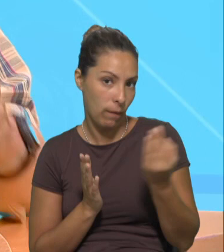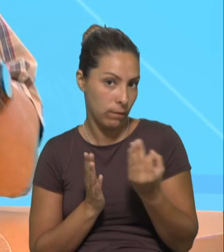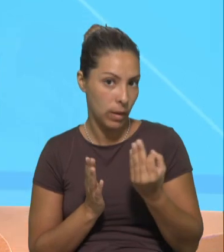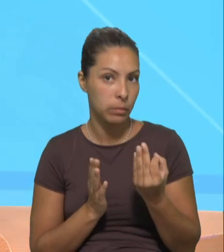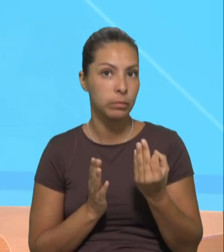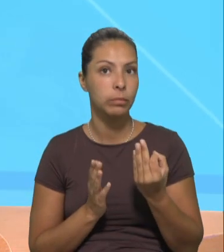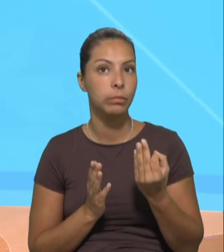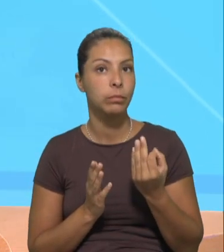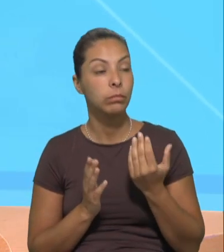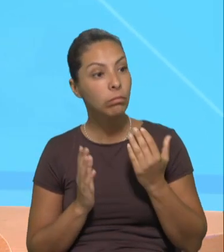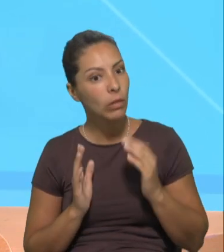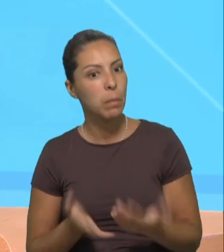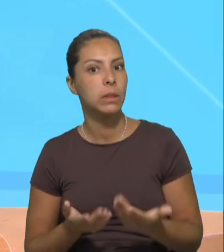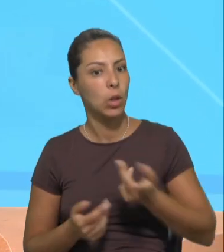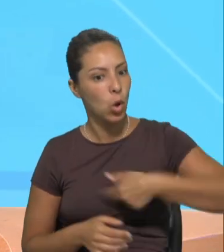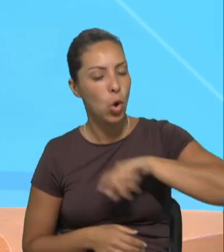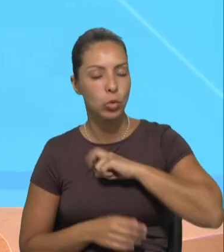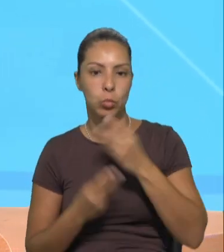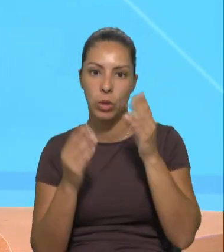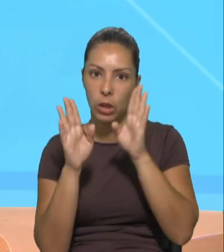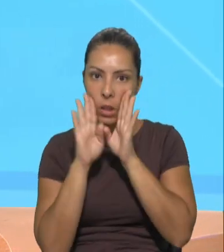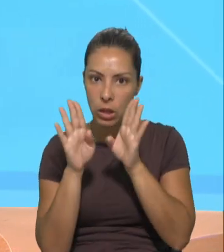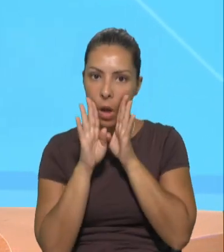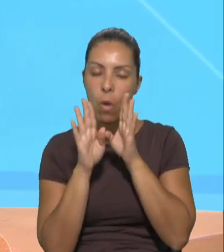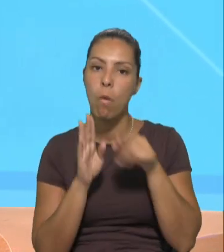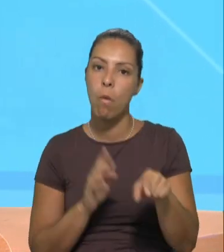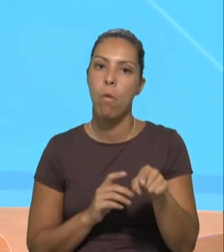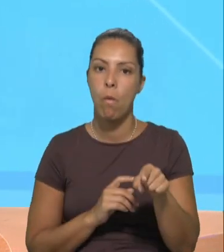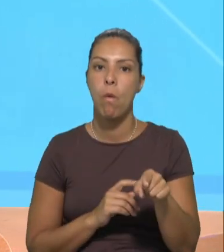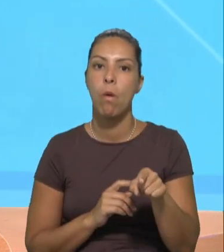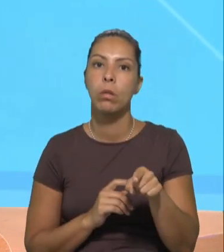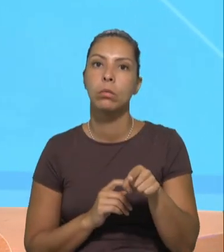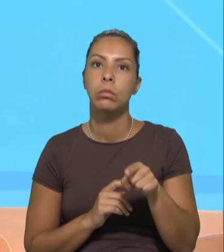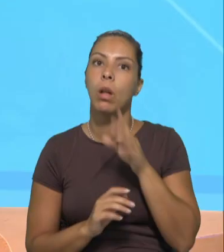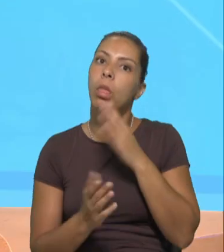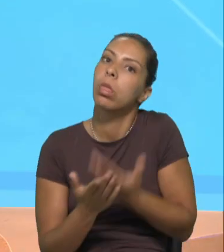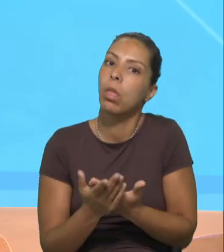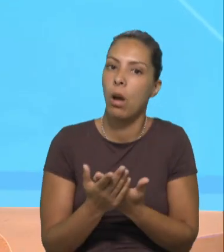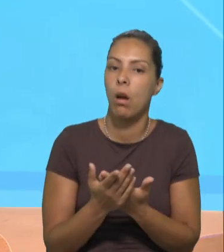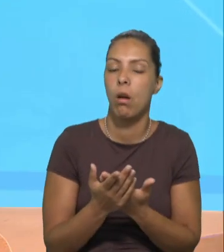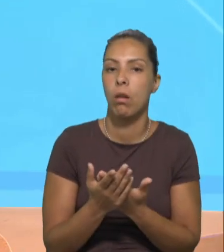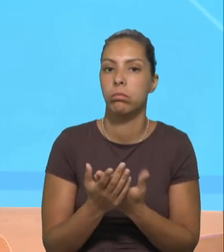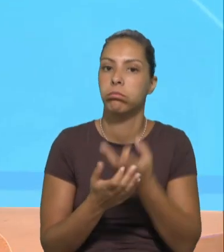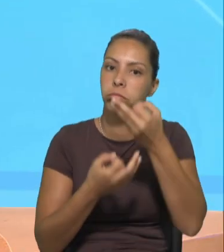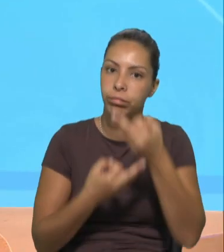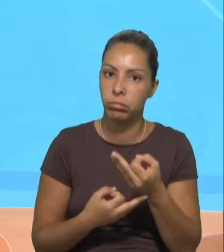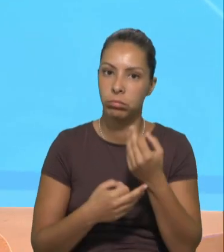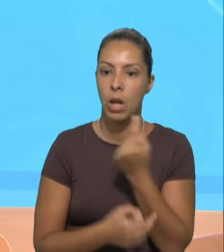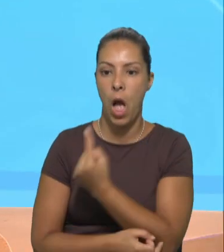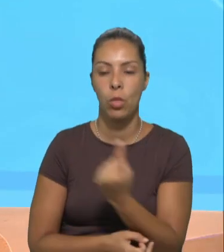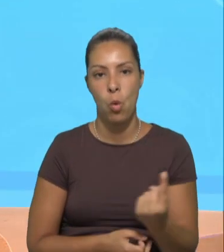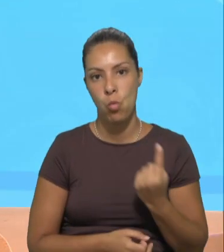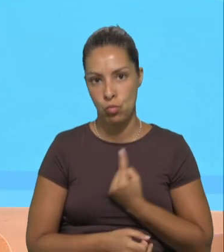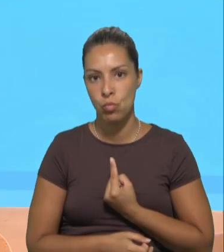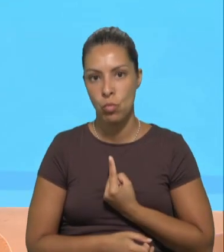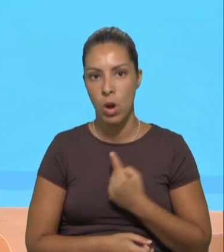Que temos que estar muito atentos para poder dar o contributo que cada momento da história